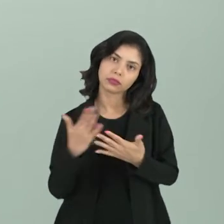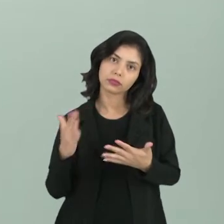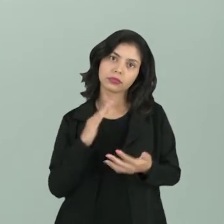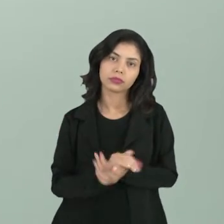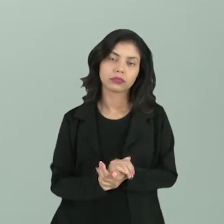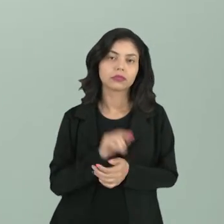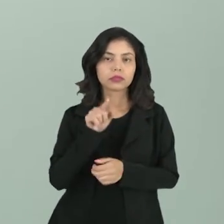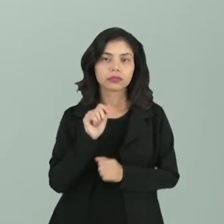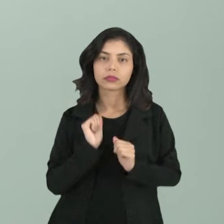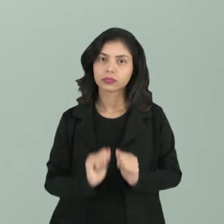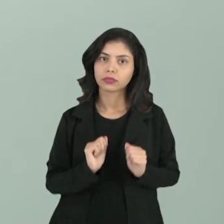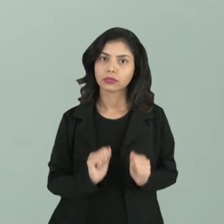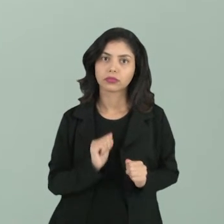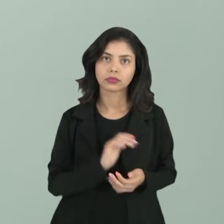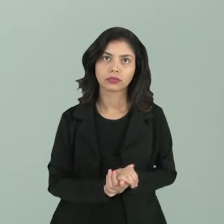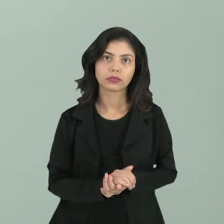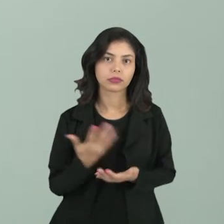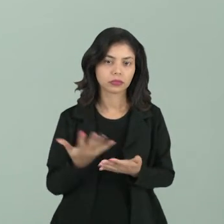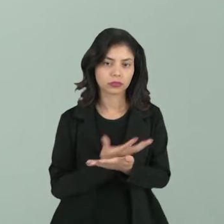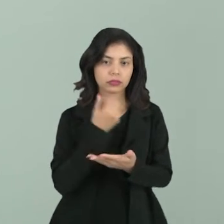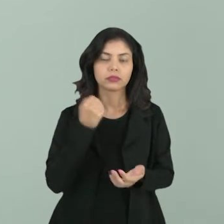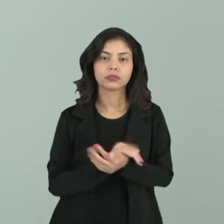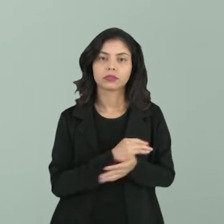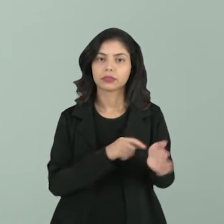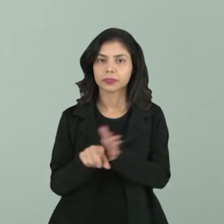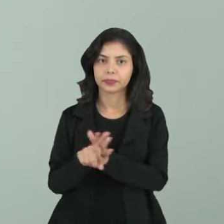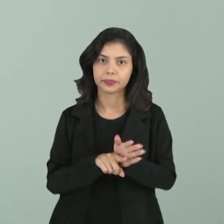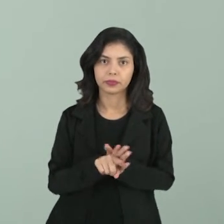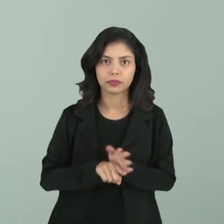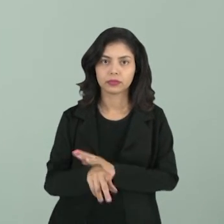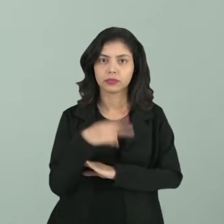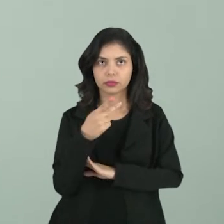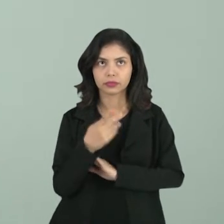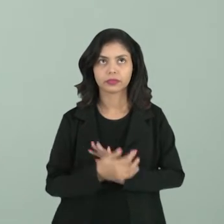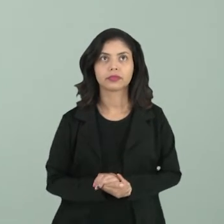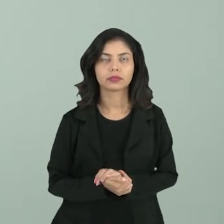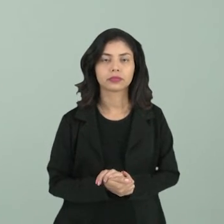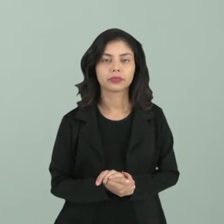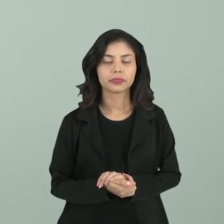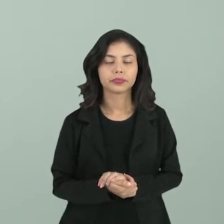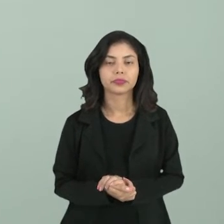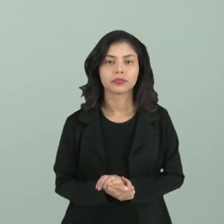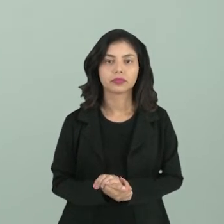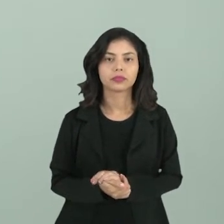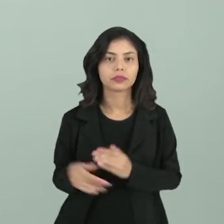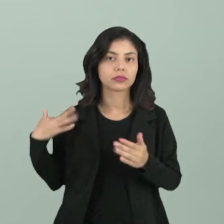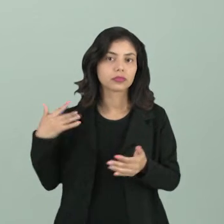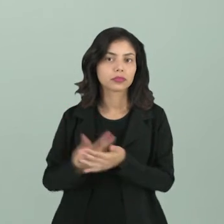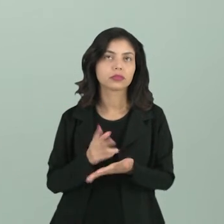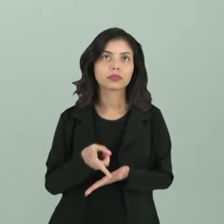nós temos SOS Mata Atlântica. E um pouco na parte superior nós